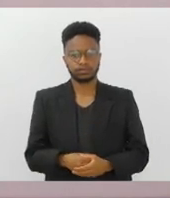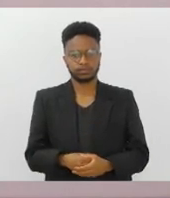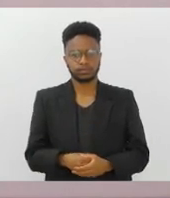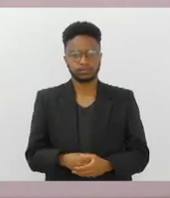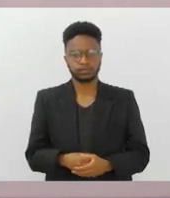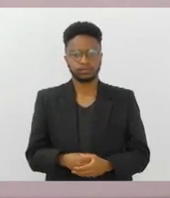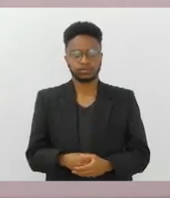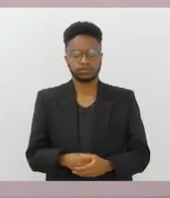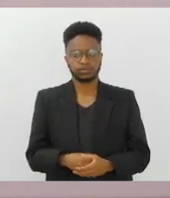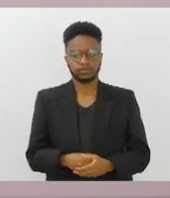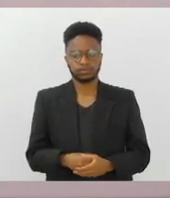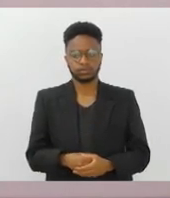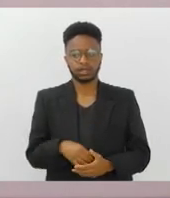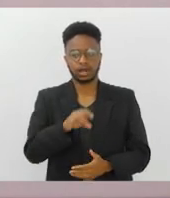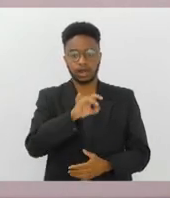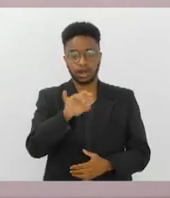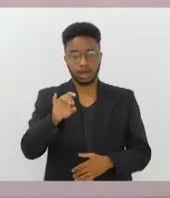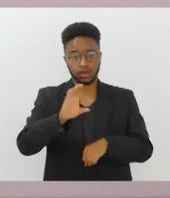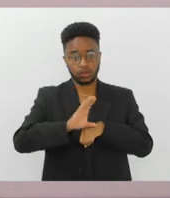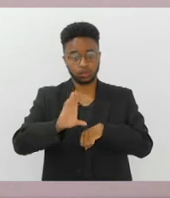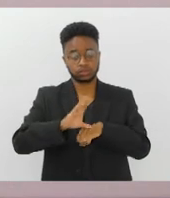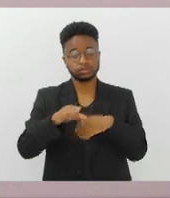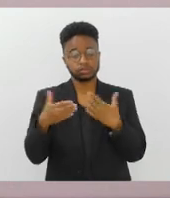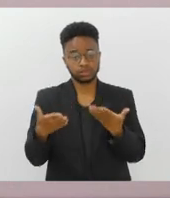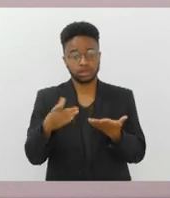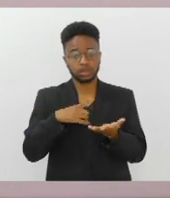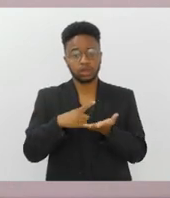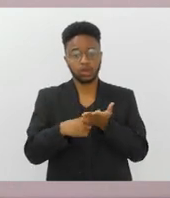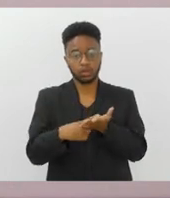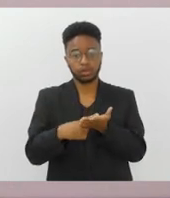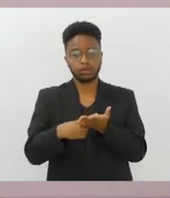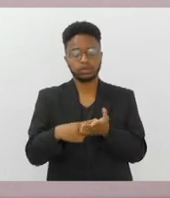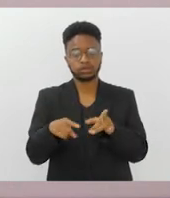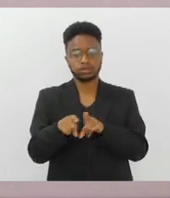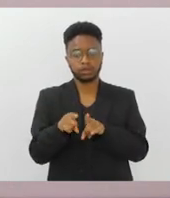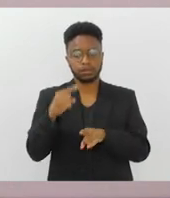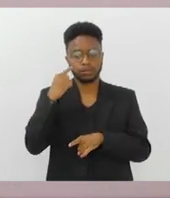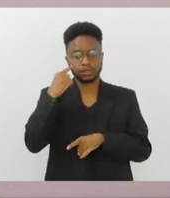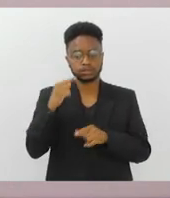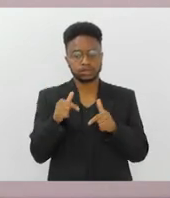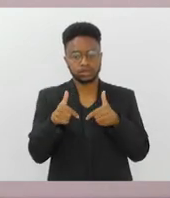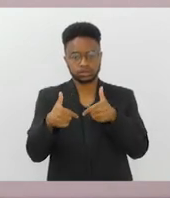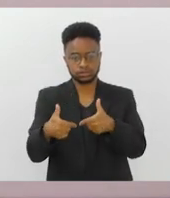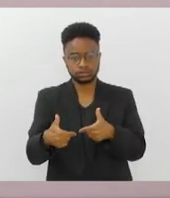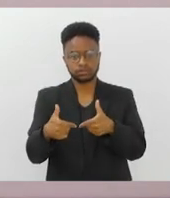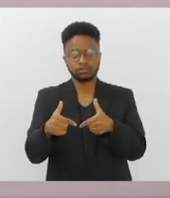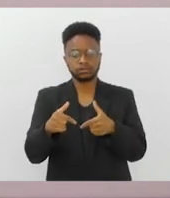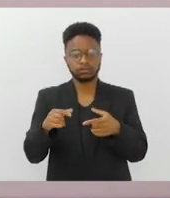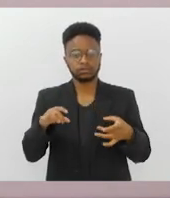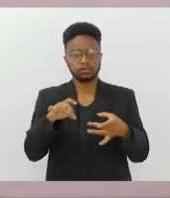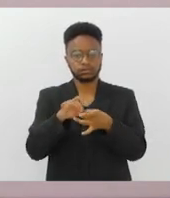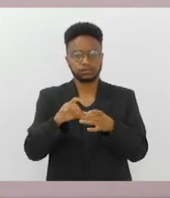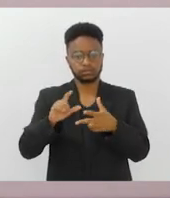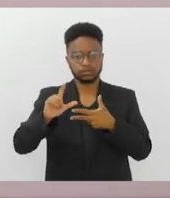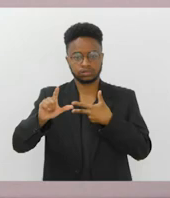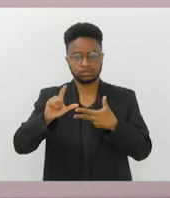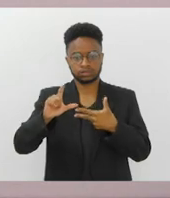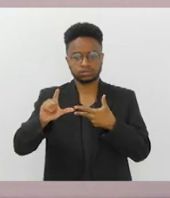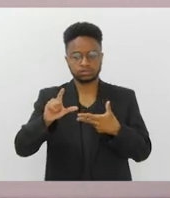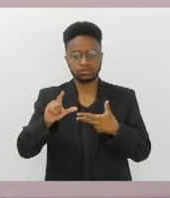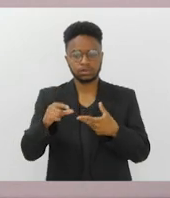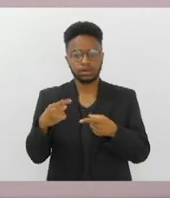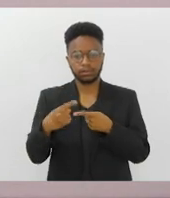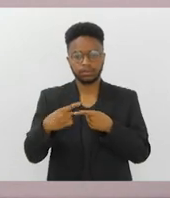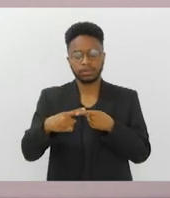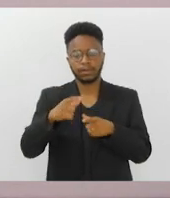desses cursos. Então, a gente fica aqui com o compromisso de pensar em ações legislativas nesse sentido. As pessoas